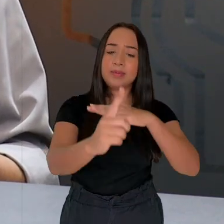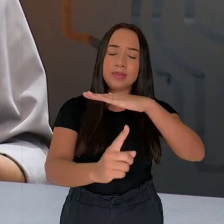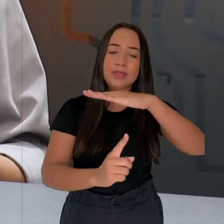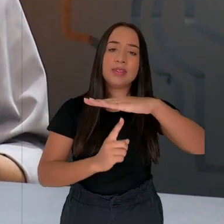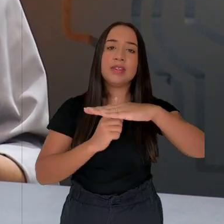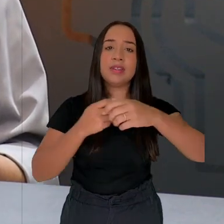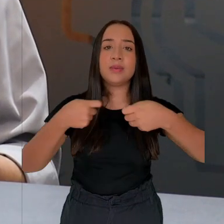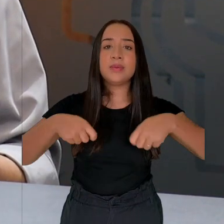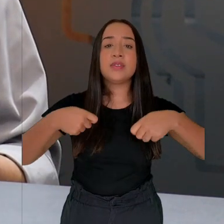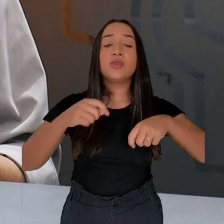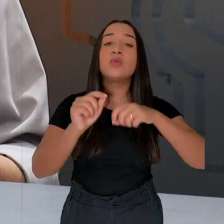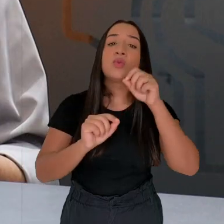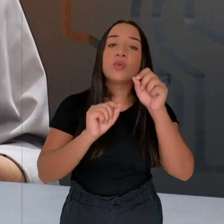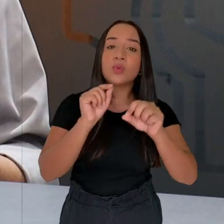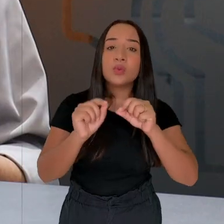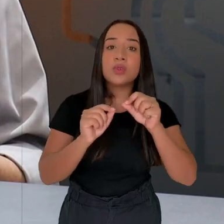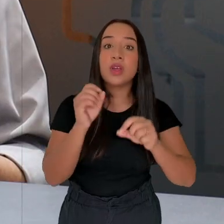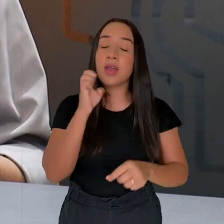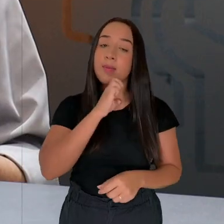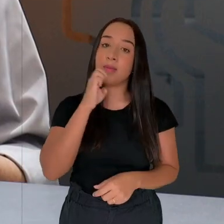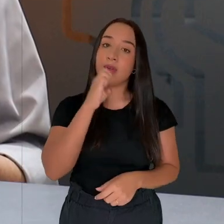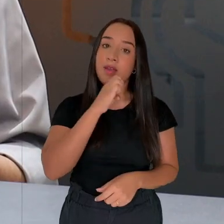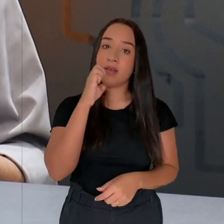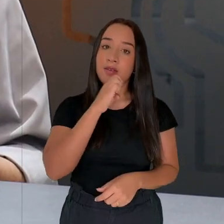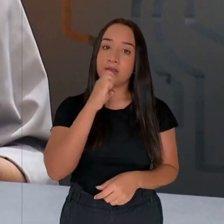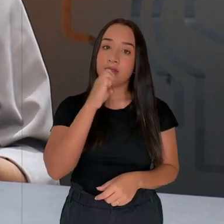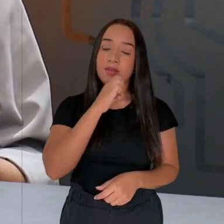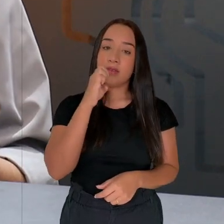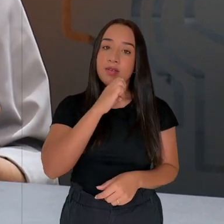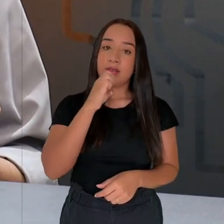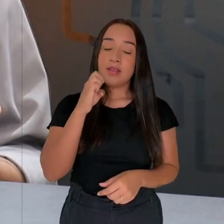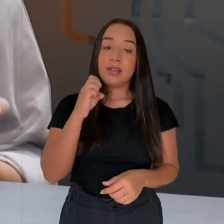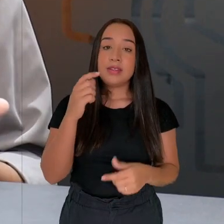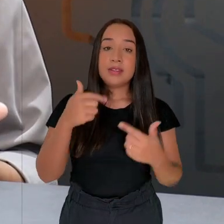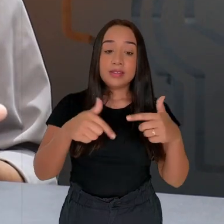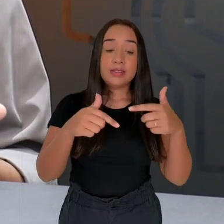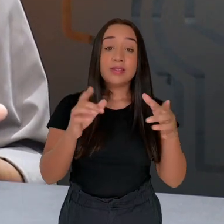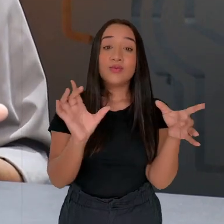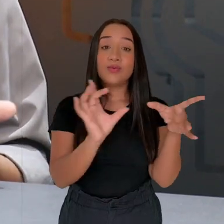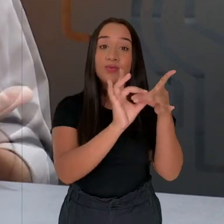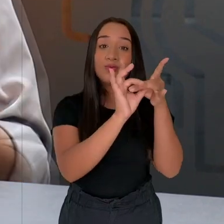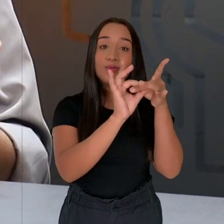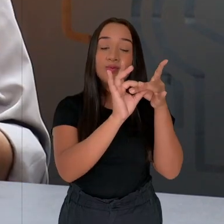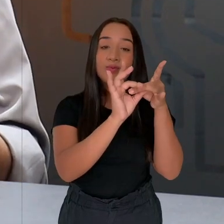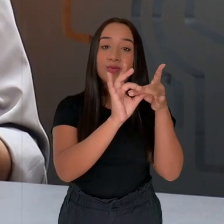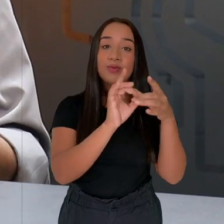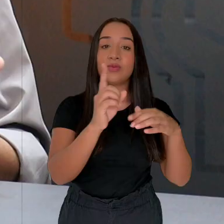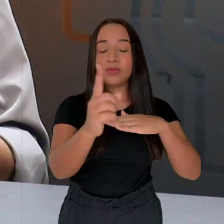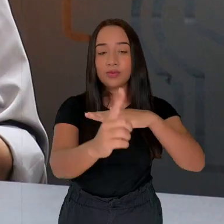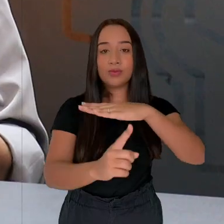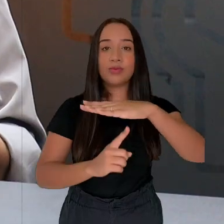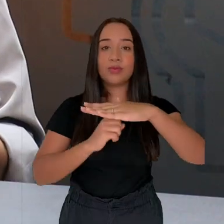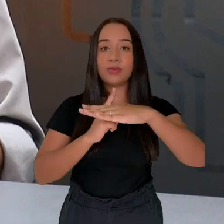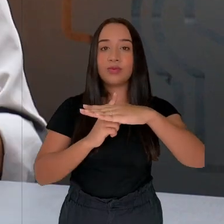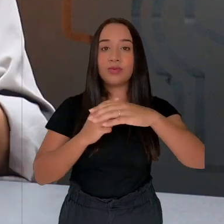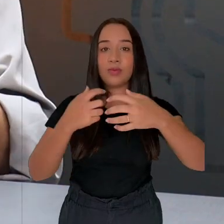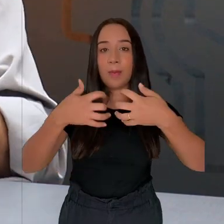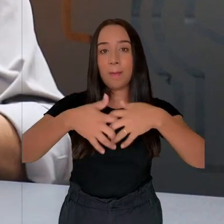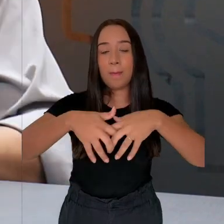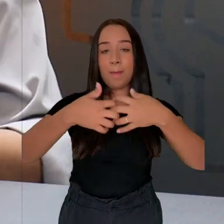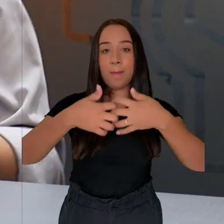alimentação do sistema eletrônico das placas, sendo Simodrive, Synamics, servoacionamento